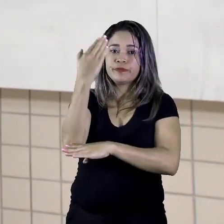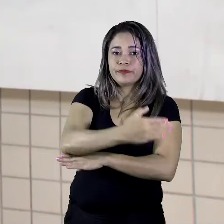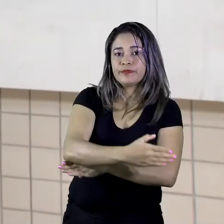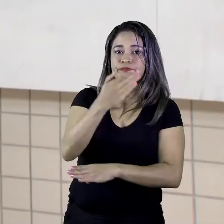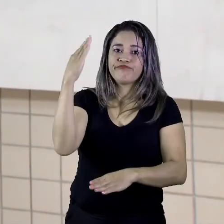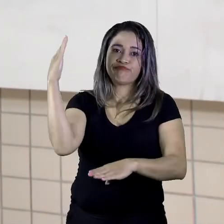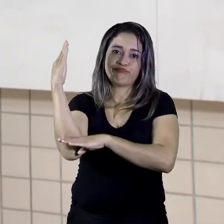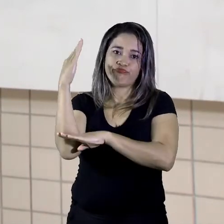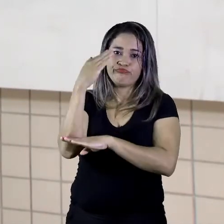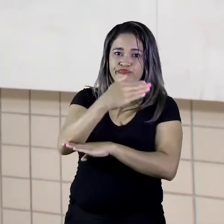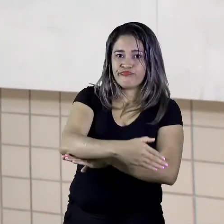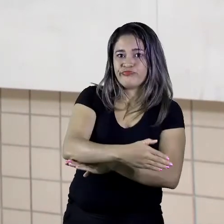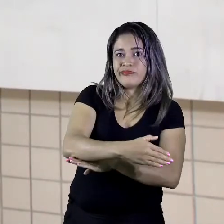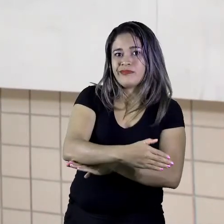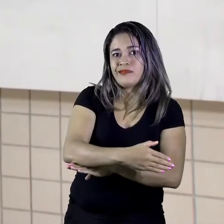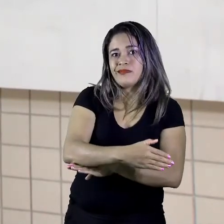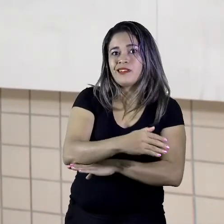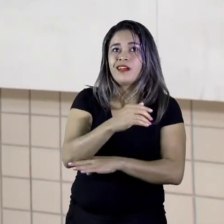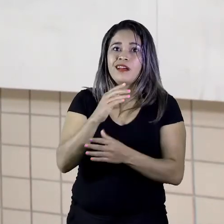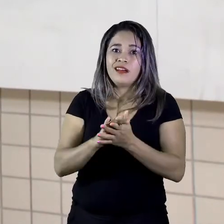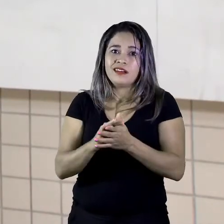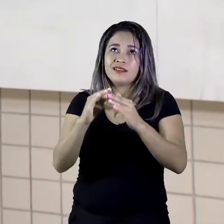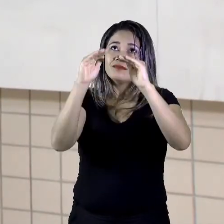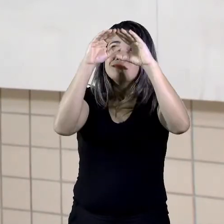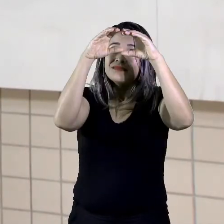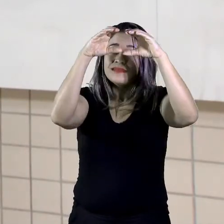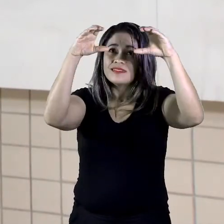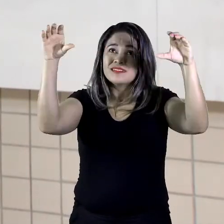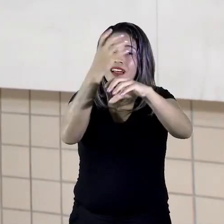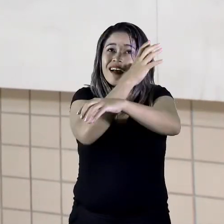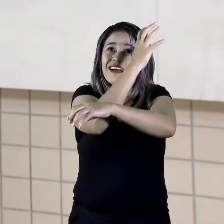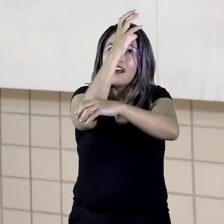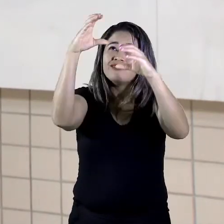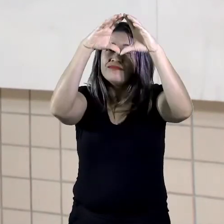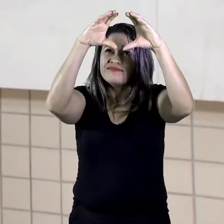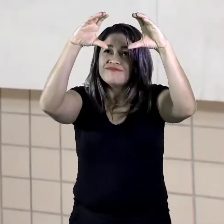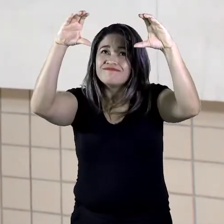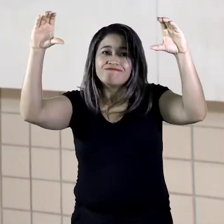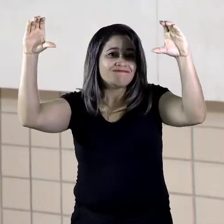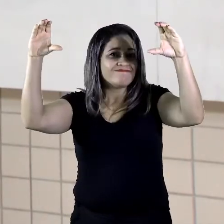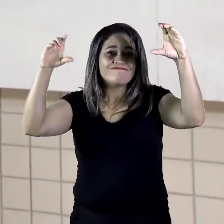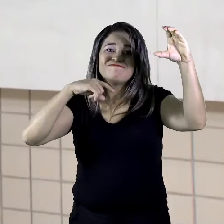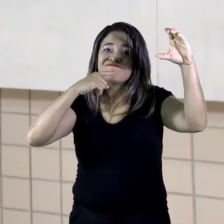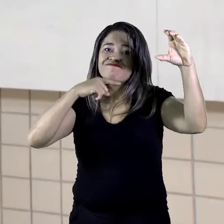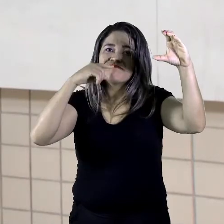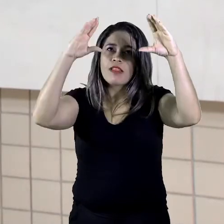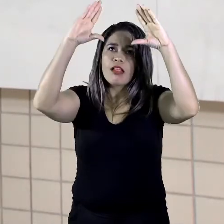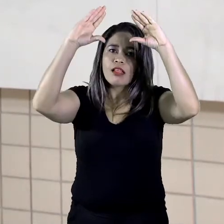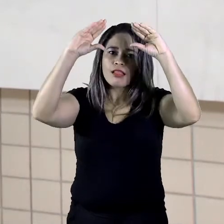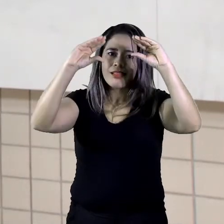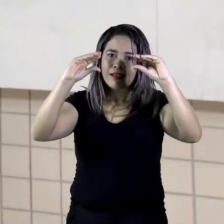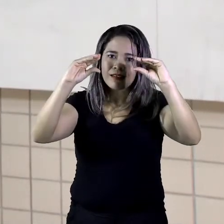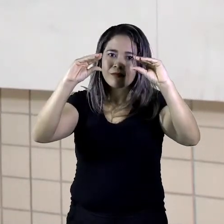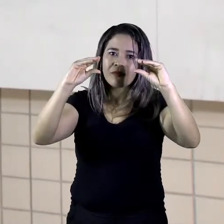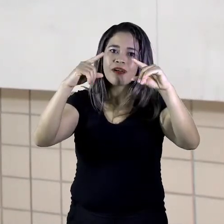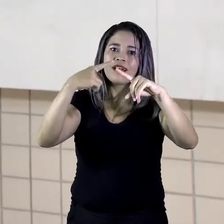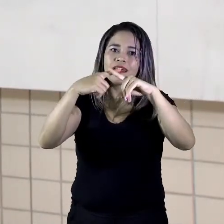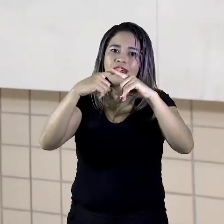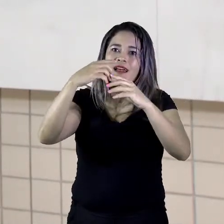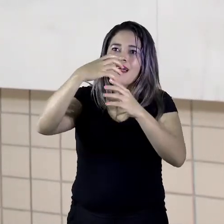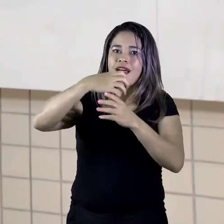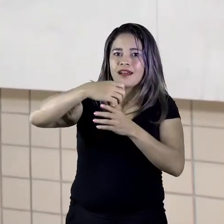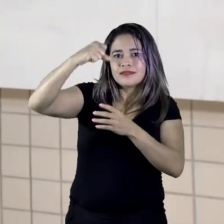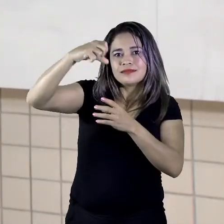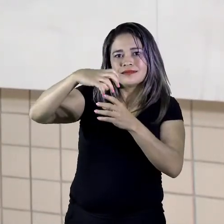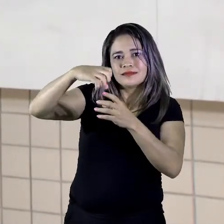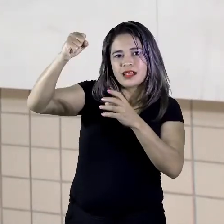né? A cobertura vegetal é como se fosse uma camada protetora, ela pega mais calor, recebe mais calor e